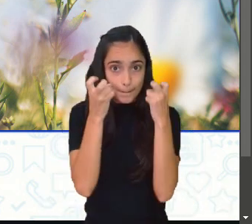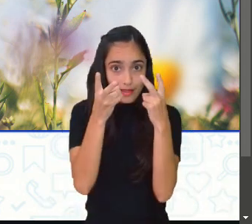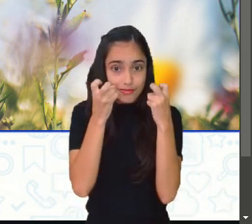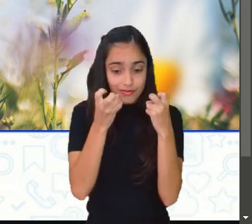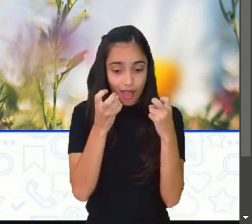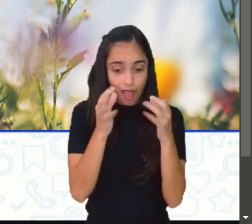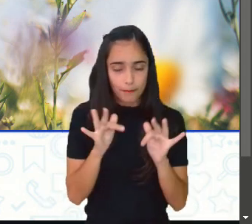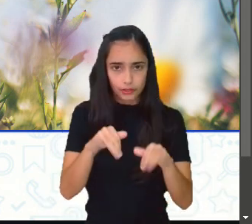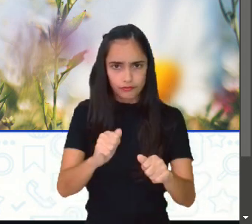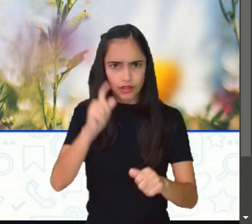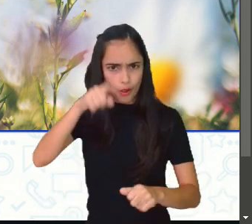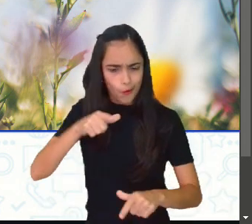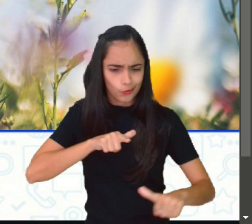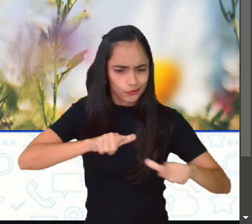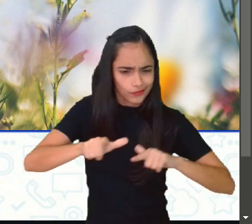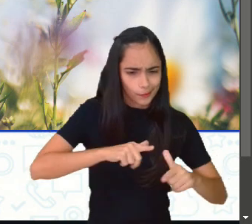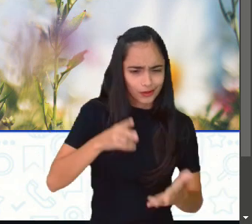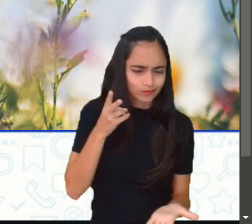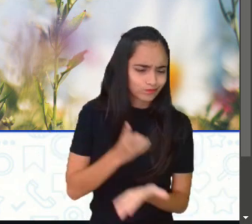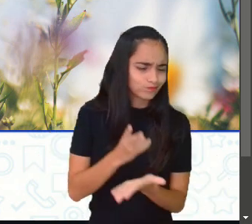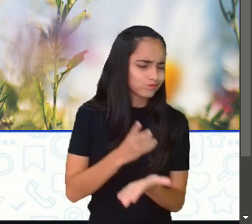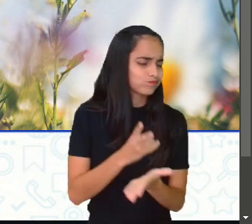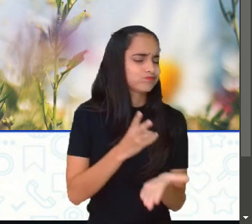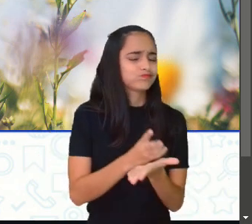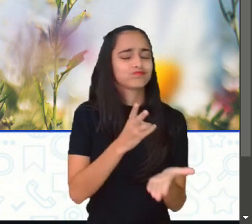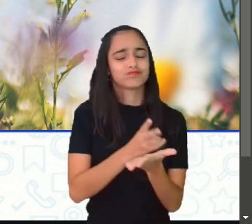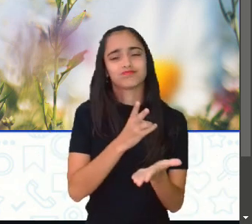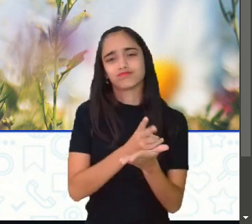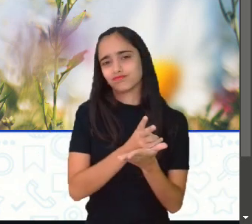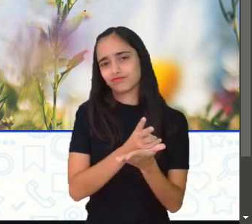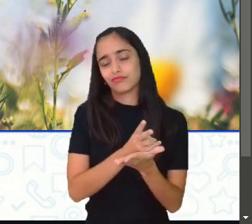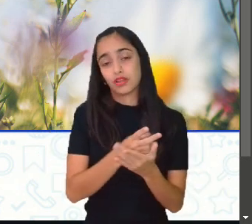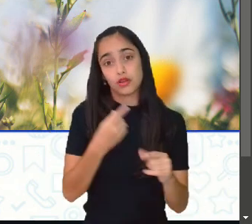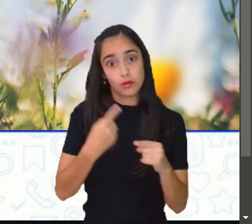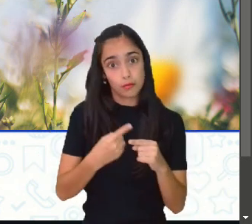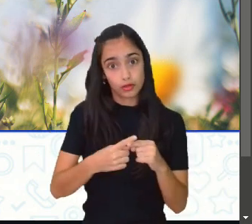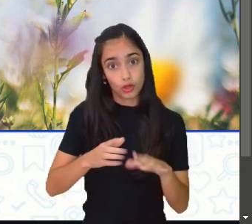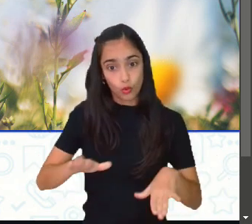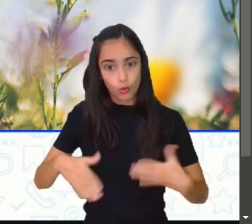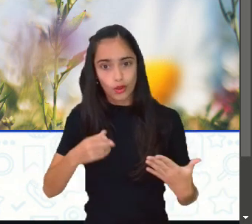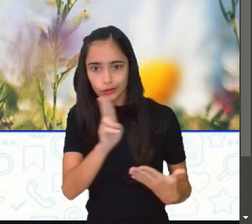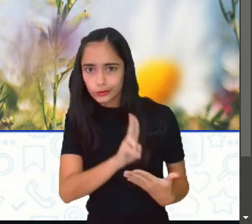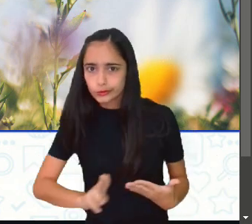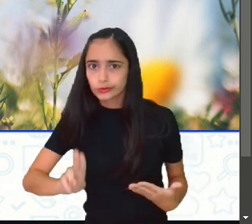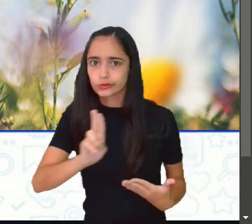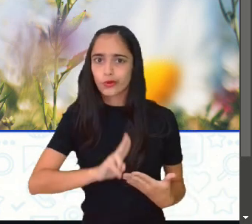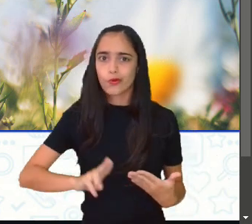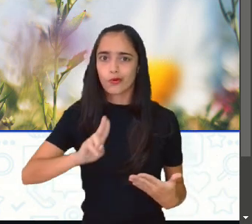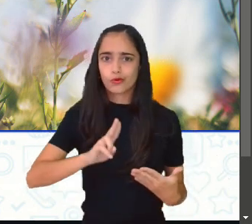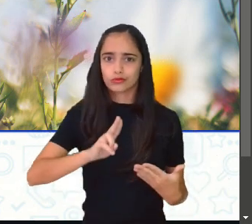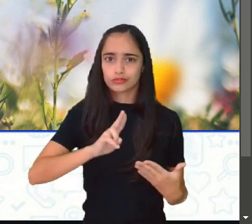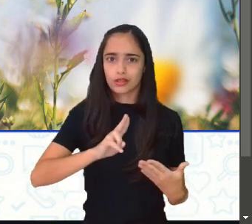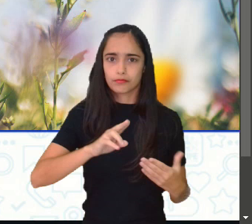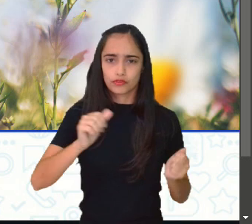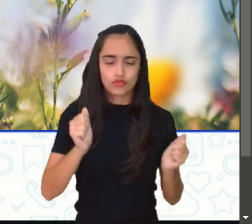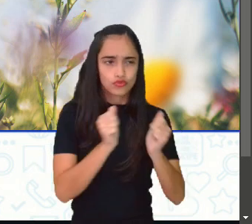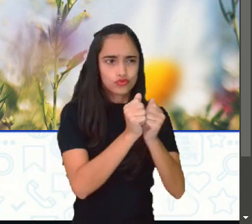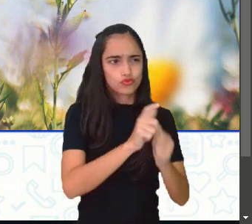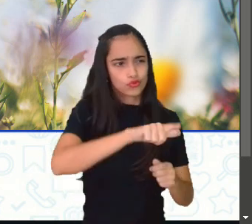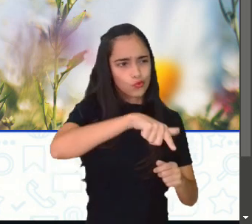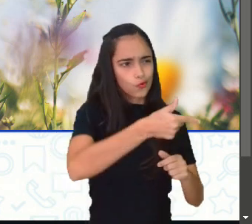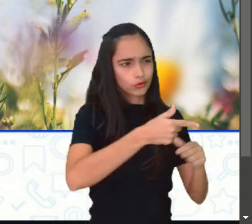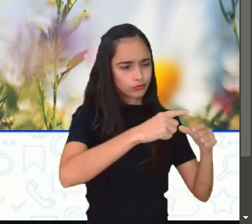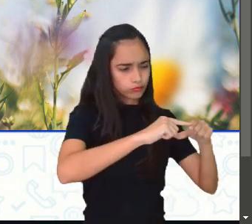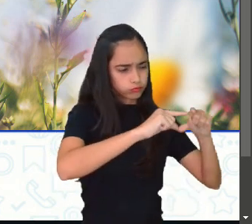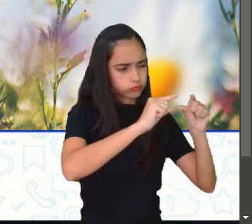é um trabalho constante, né? Porque quando ela usa o elemento mágico e coloca lá junto com todos os outros, a gente percebe